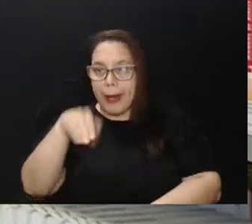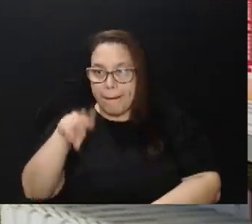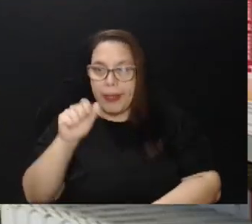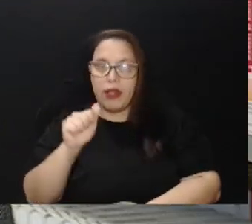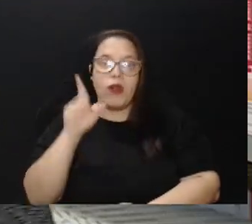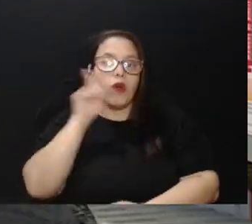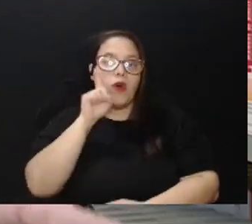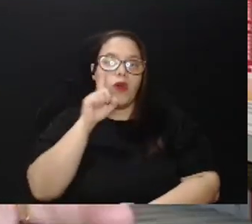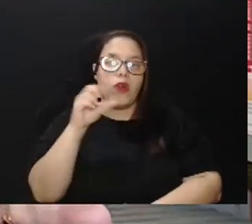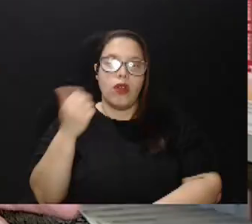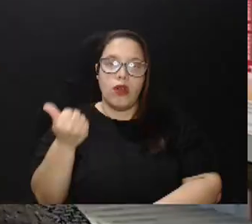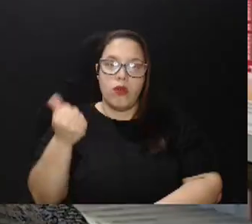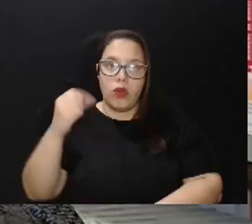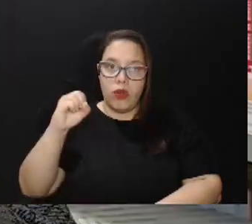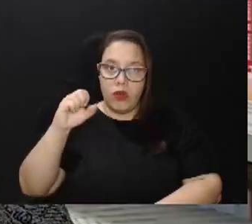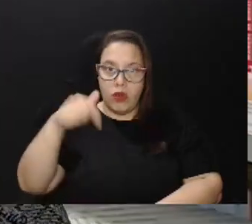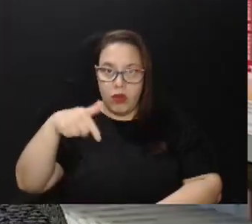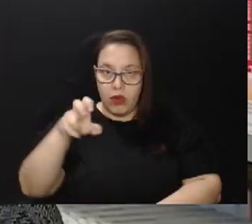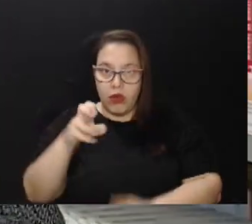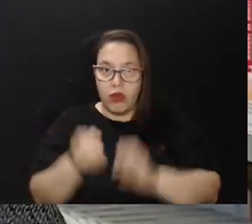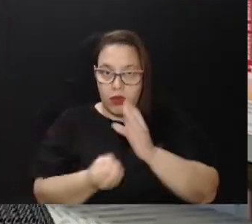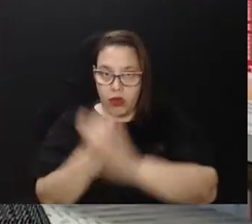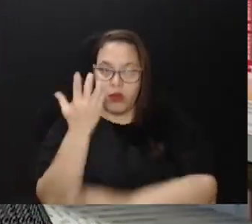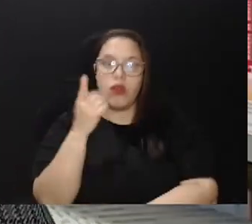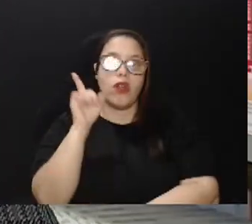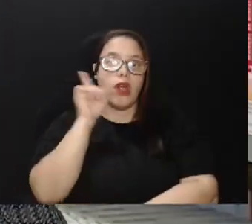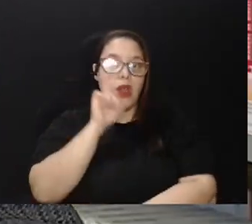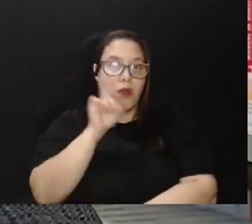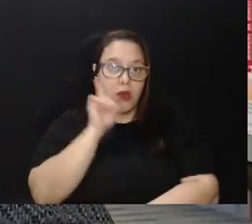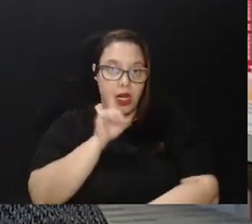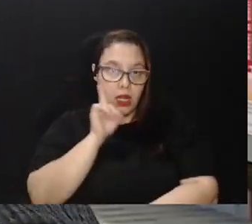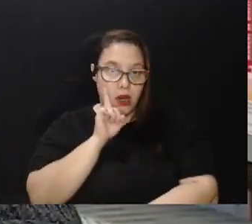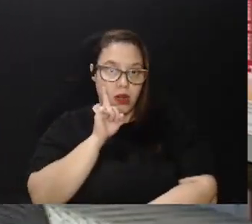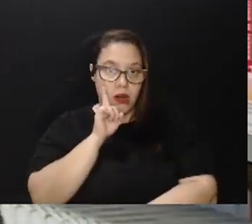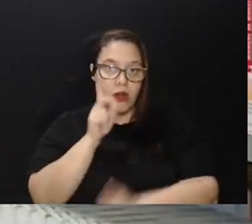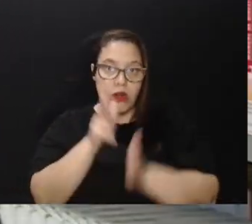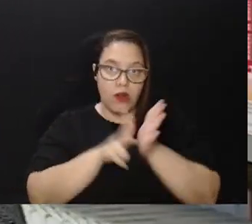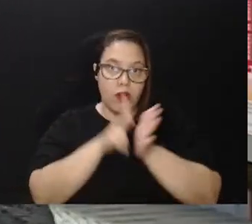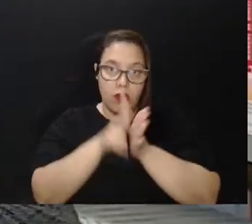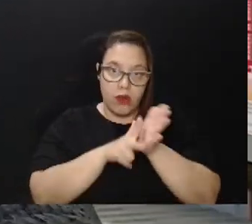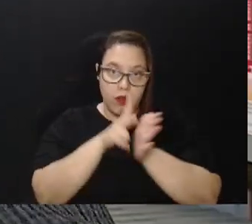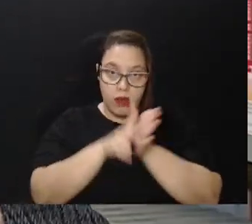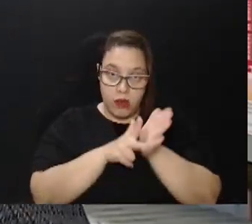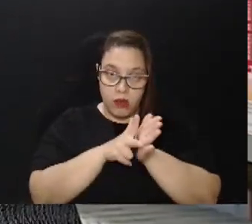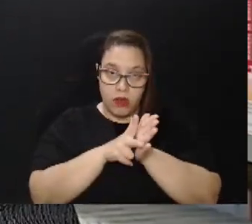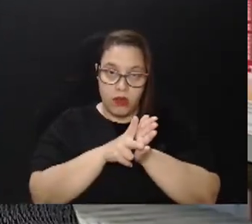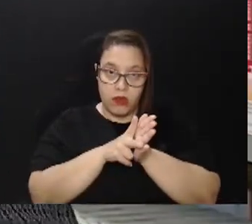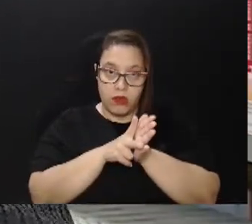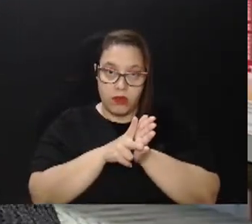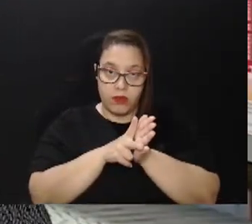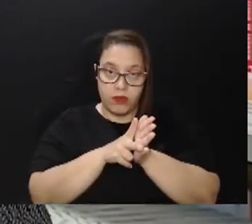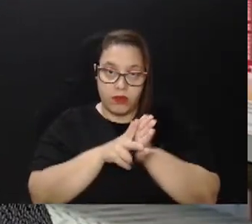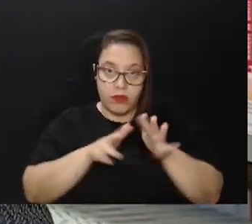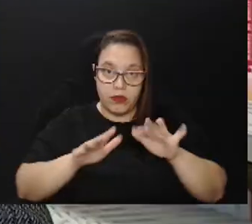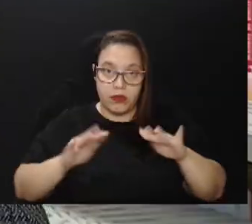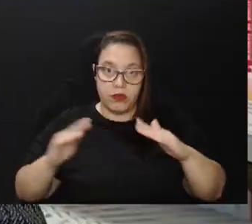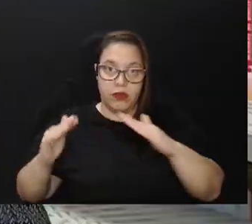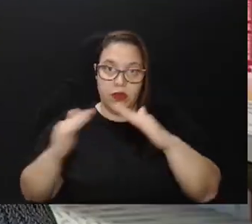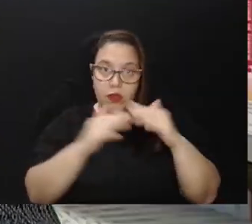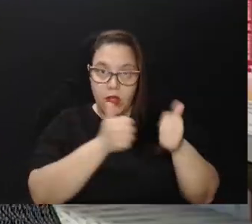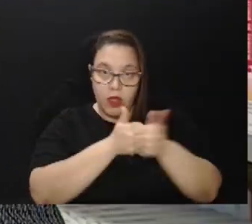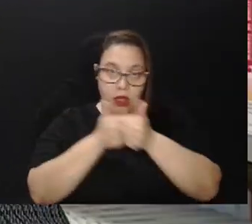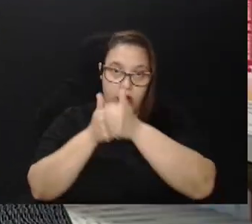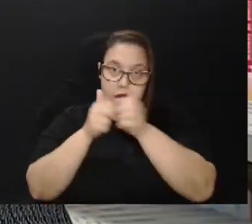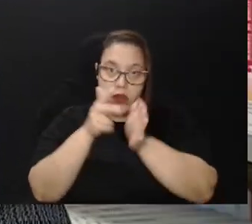1875 inaugura-se em Americana a estação ferroviária, e muitos deles vão morar ao lado da estação